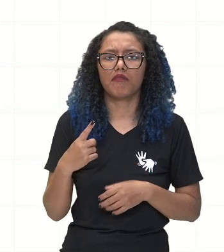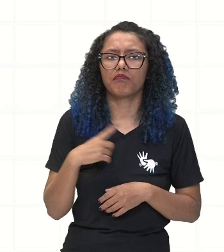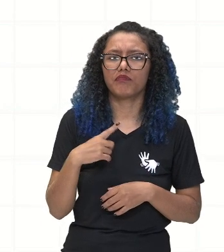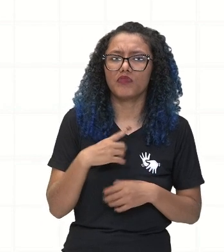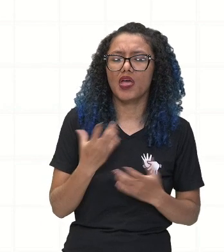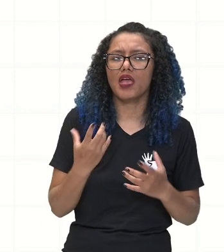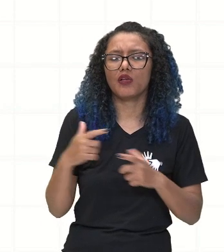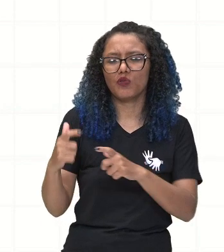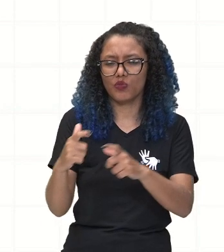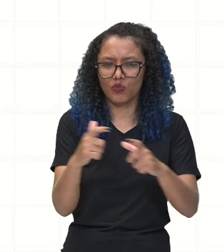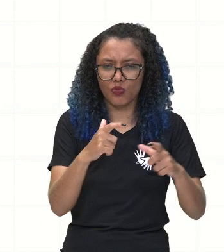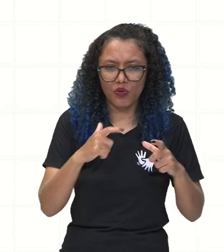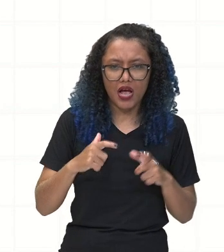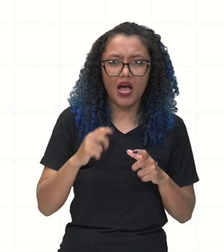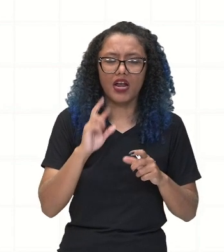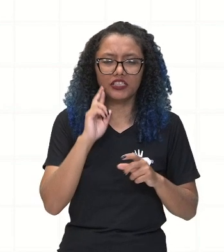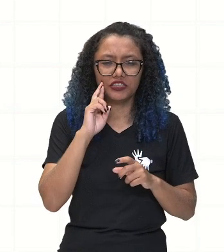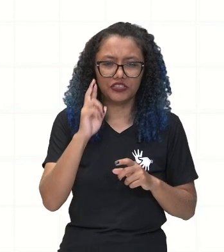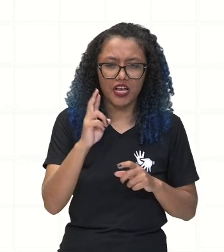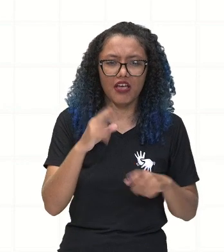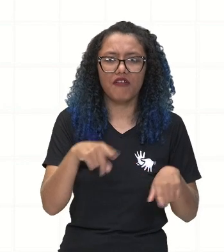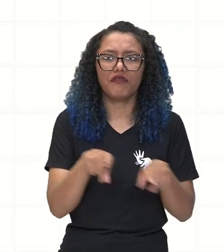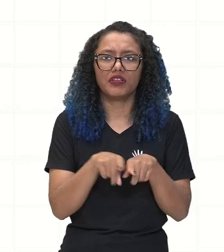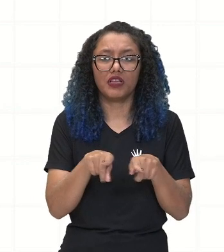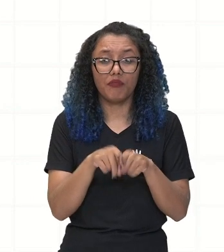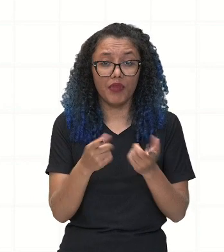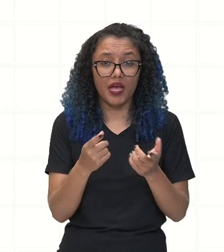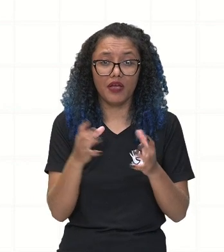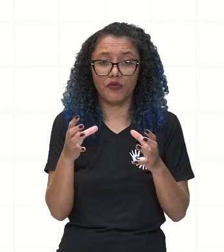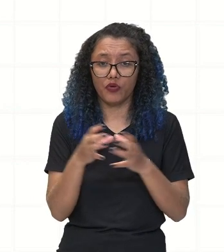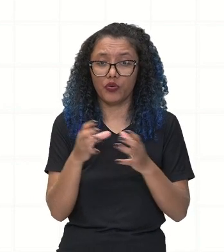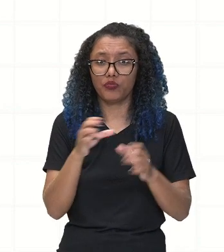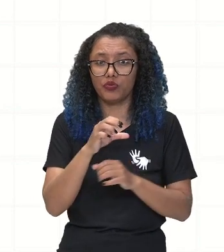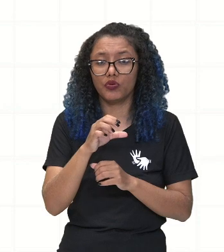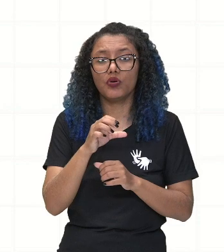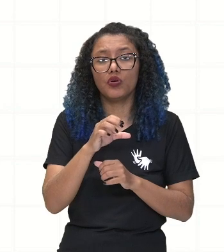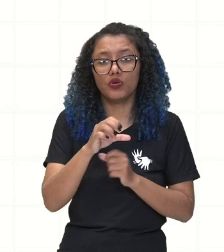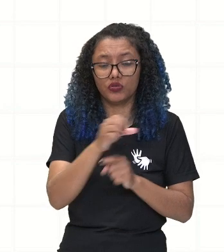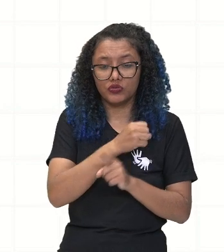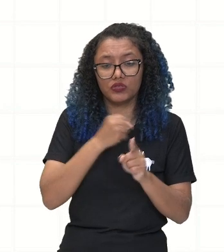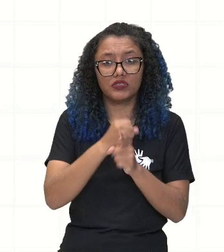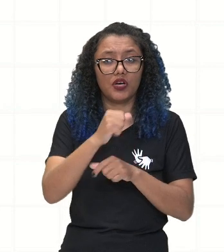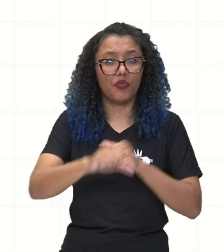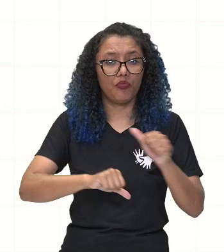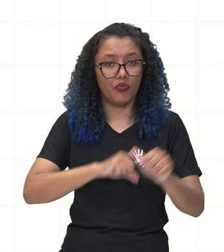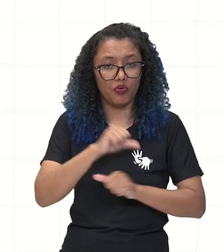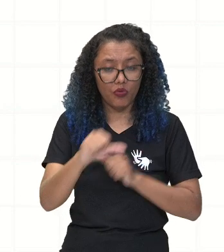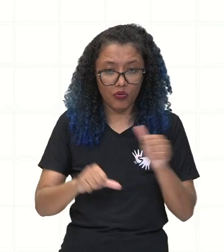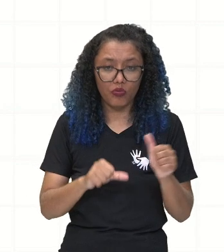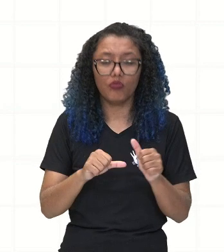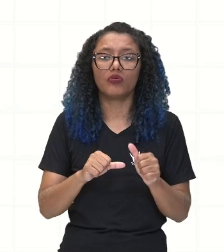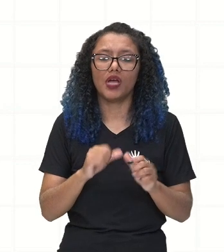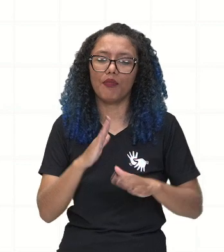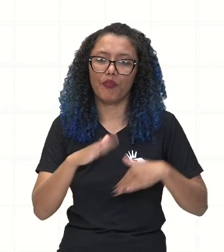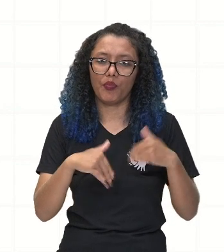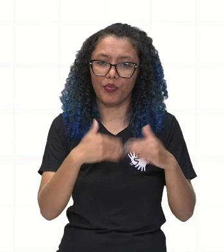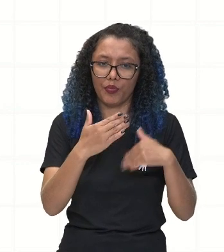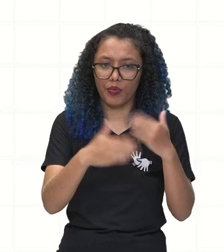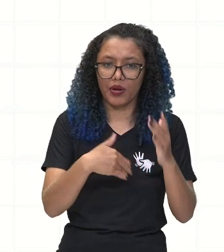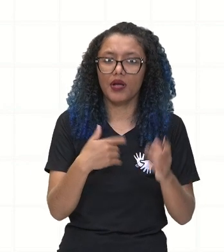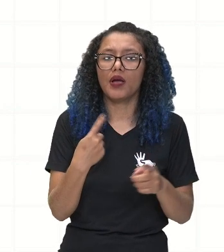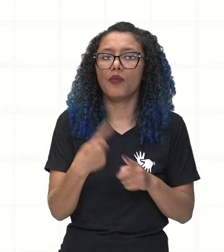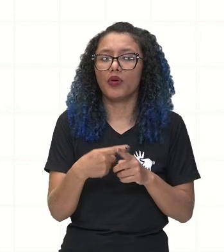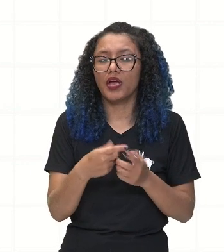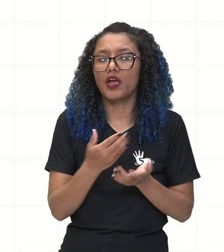também da posição social que vai mudar à medida que essa burguesia comprar ali os seus títulos de